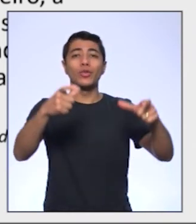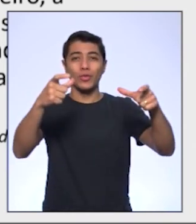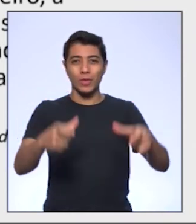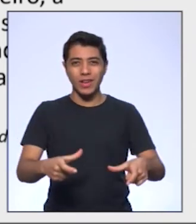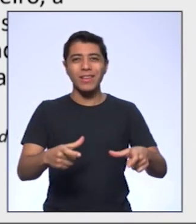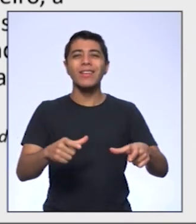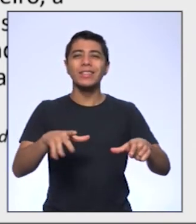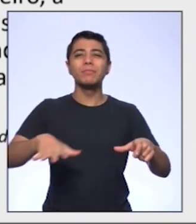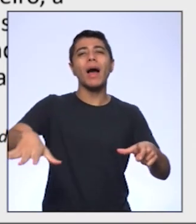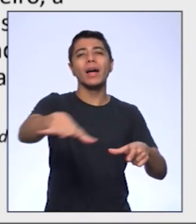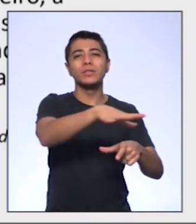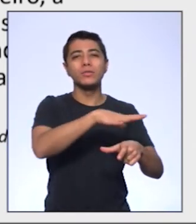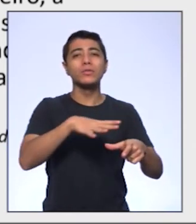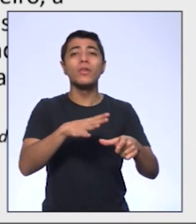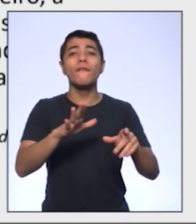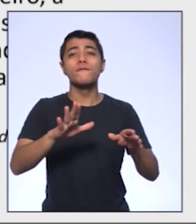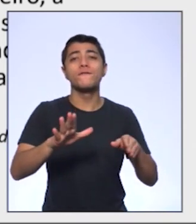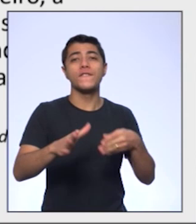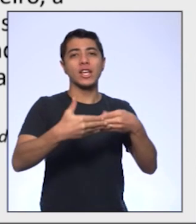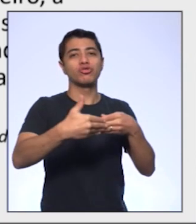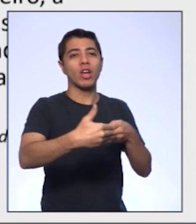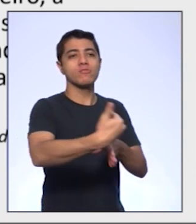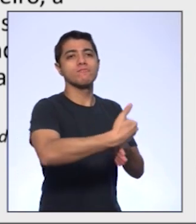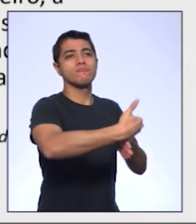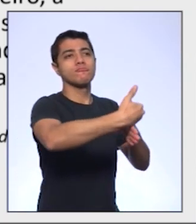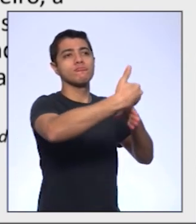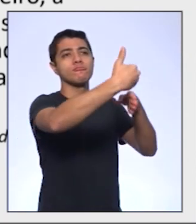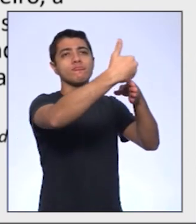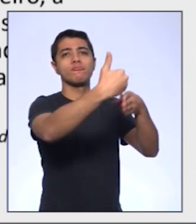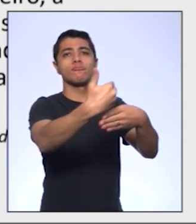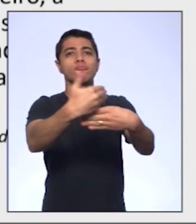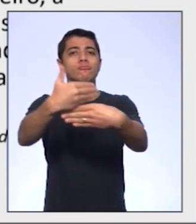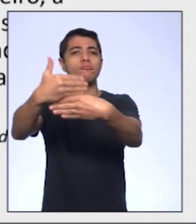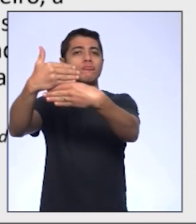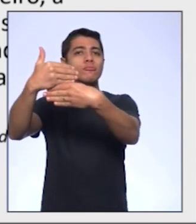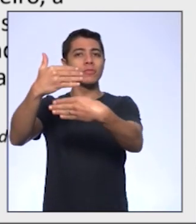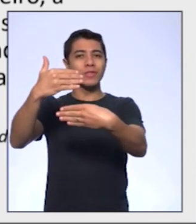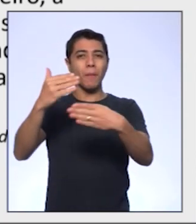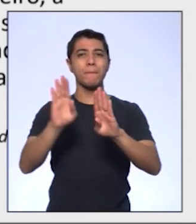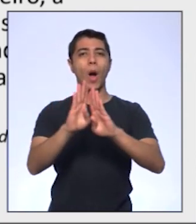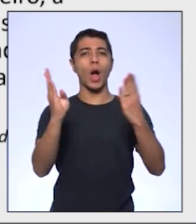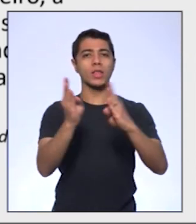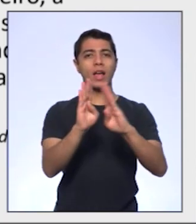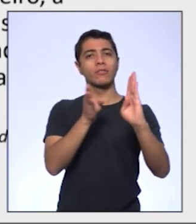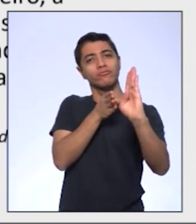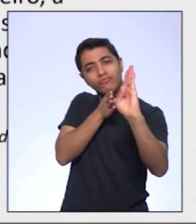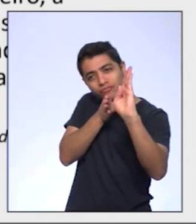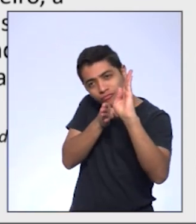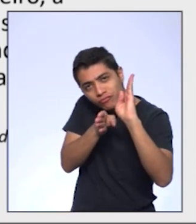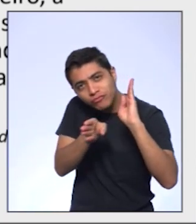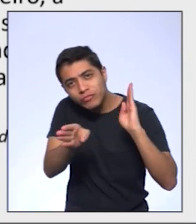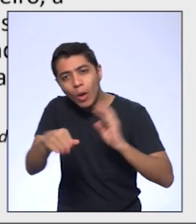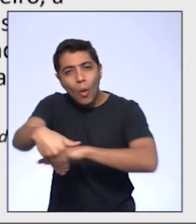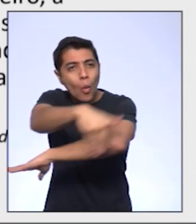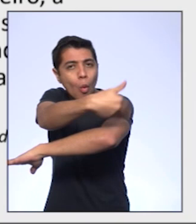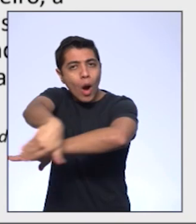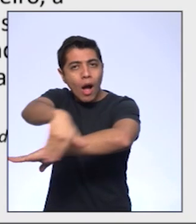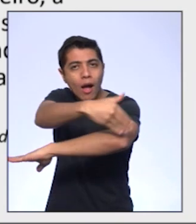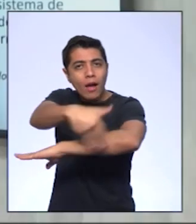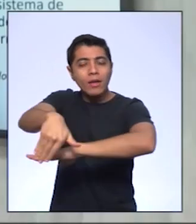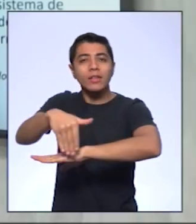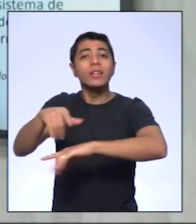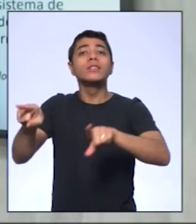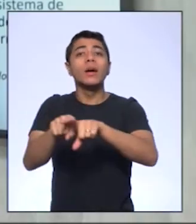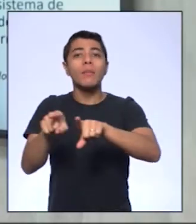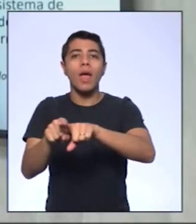muralhas, onde se penetra por portas e se caminha por ruas e praças e que é guarnecido por torres. Gente,